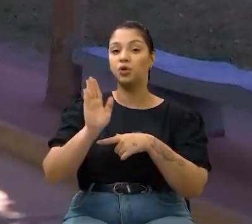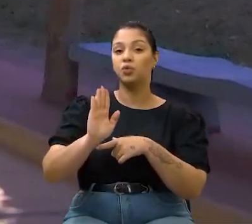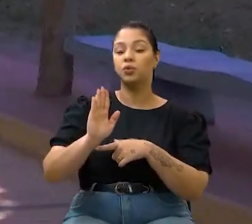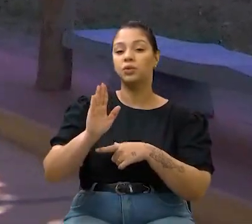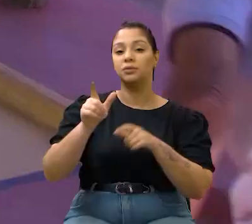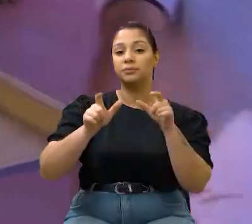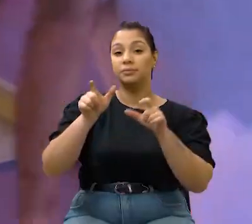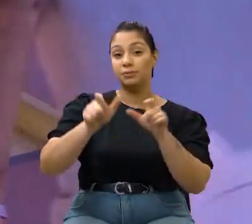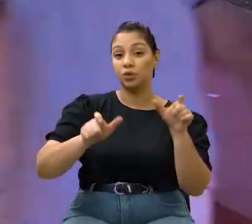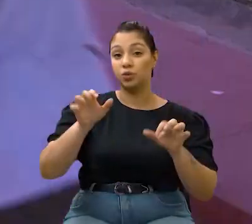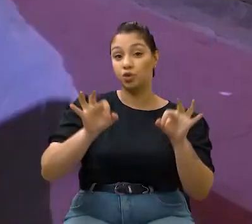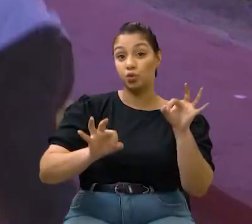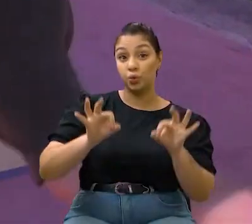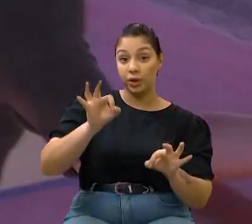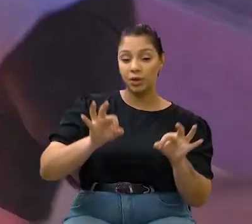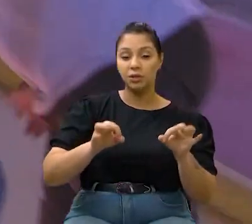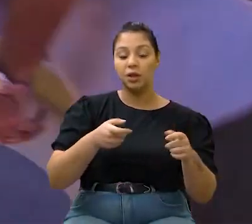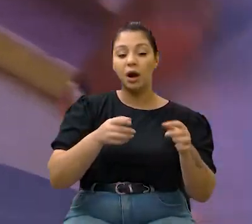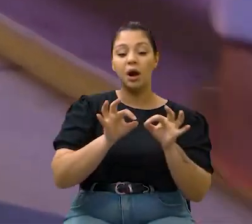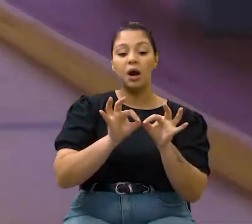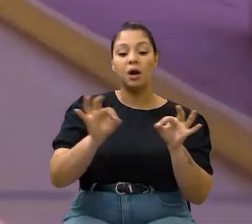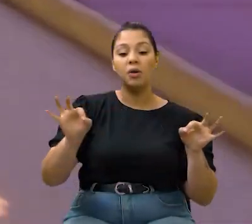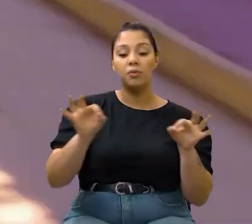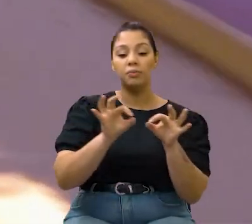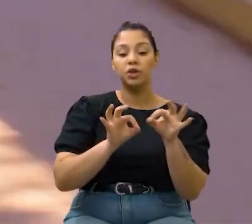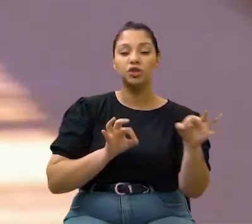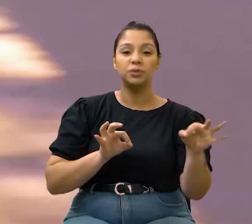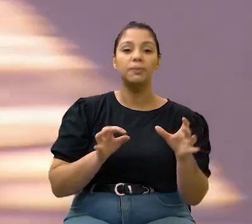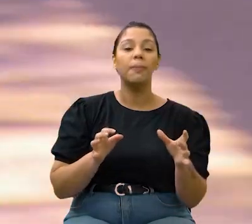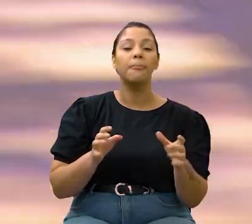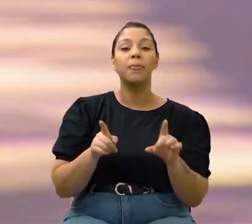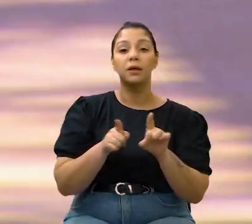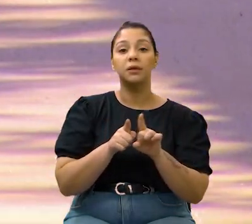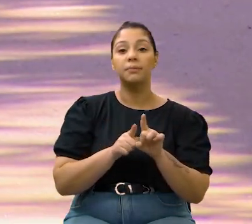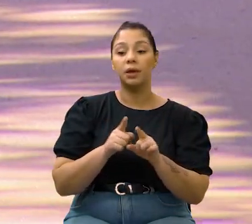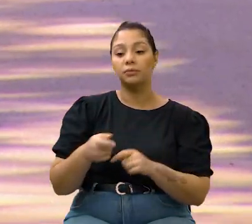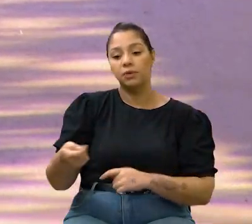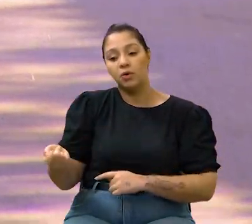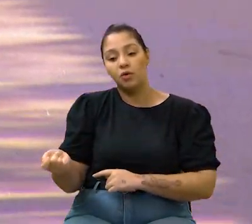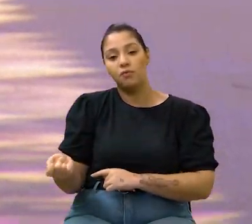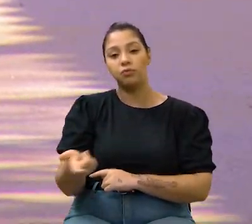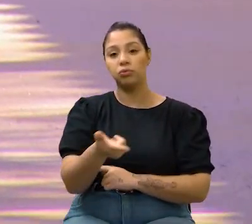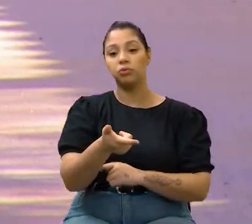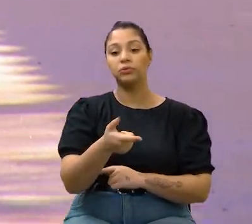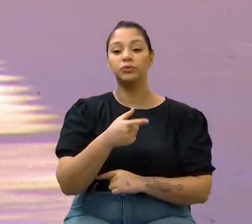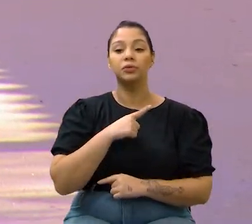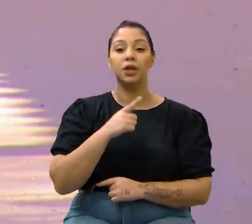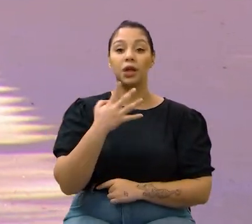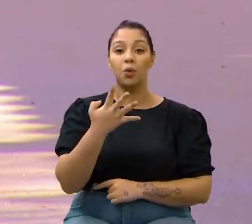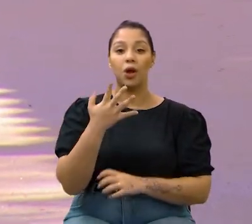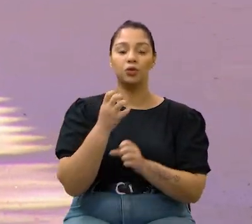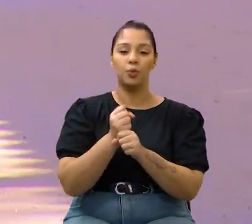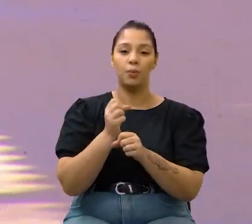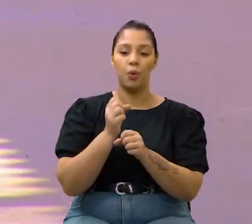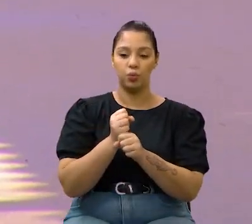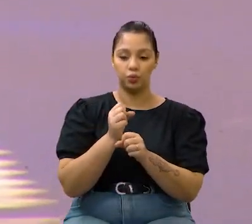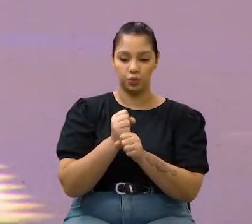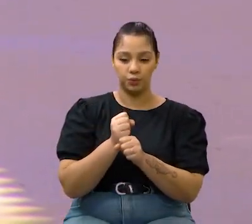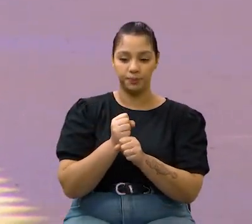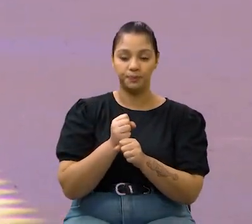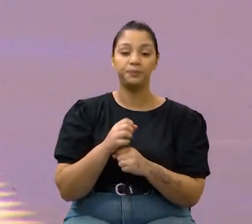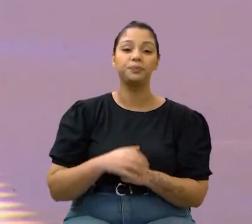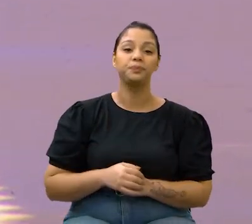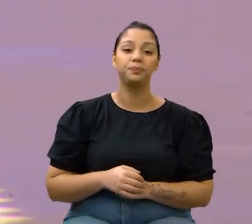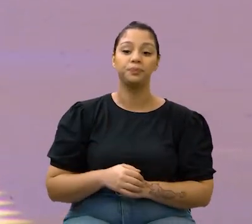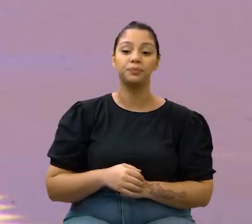né? Então, cada pino que o jogador, ao arremessar a malha, ele ganha 4 pontos. E a malha